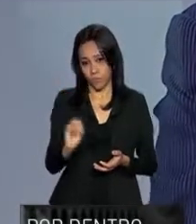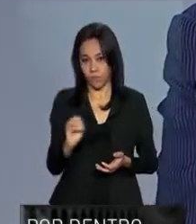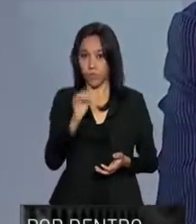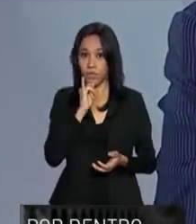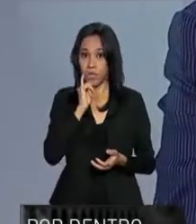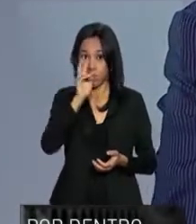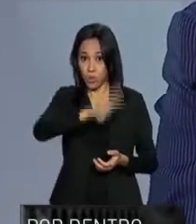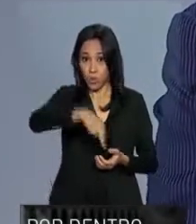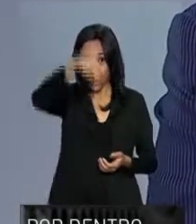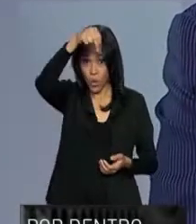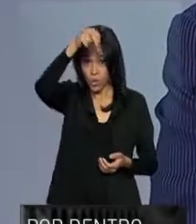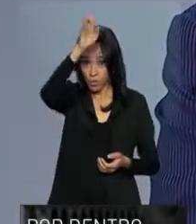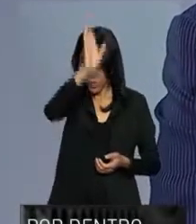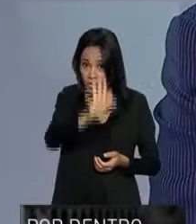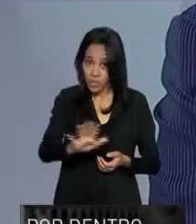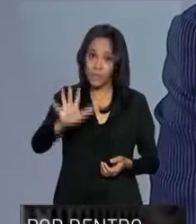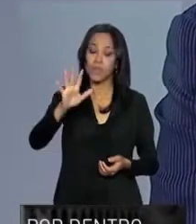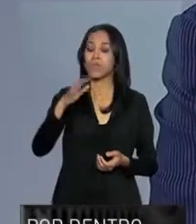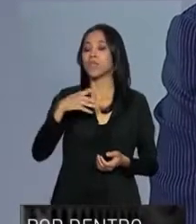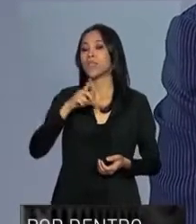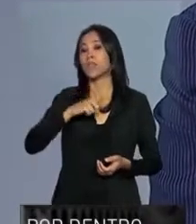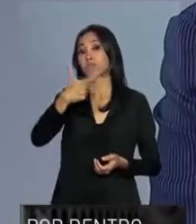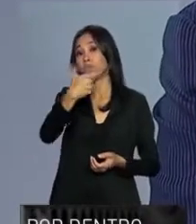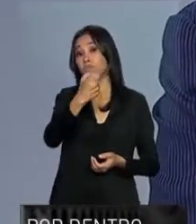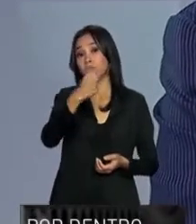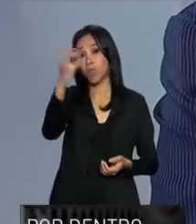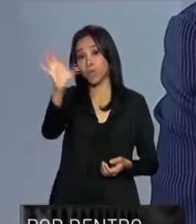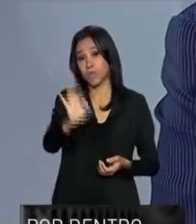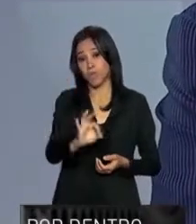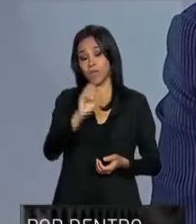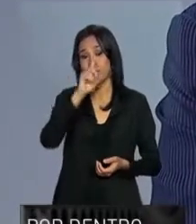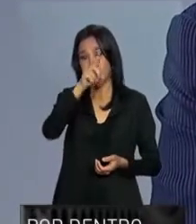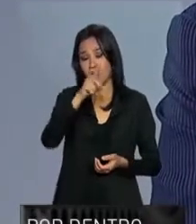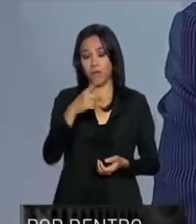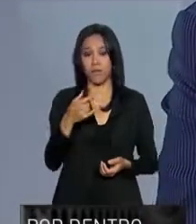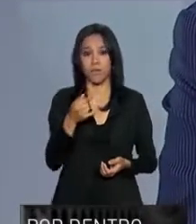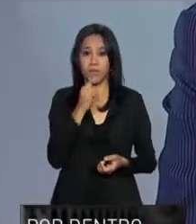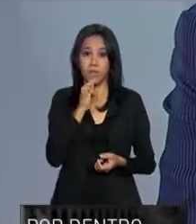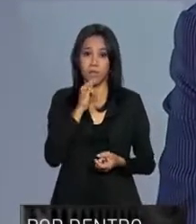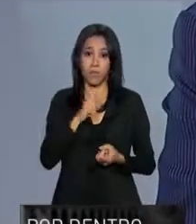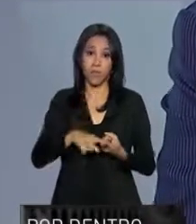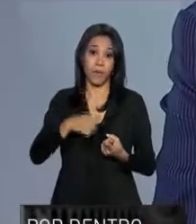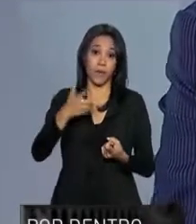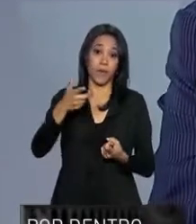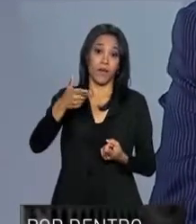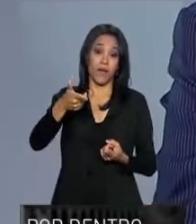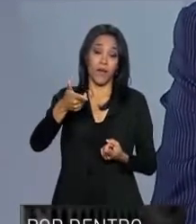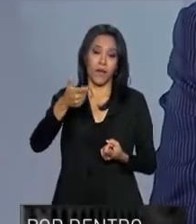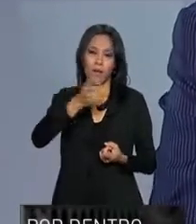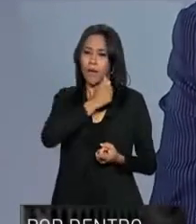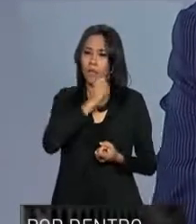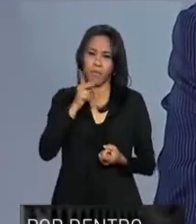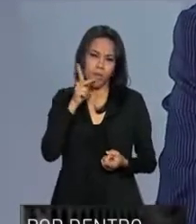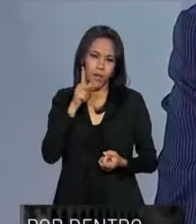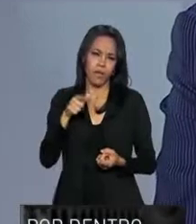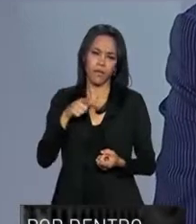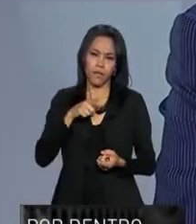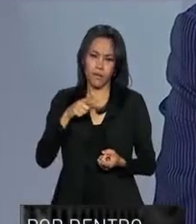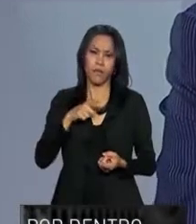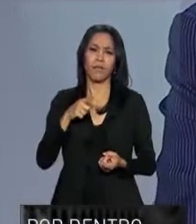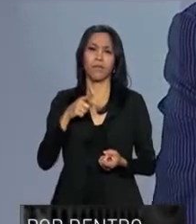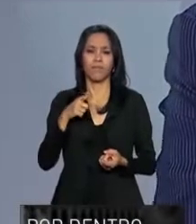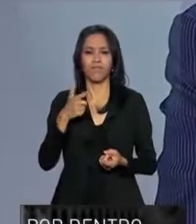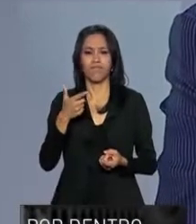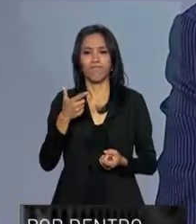temos menos de 20% da coleta de esgoto como a capital do amapá que tem três mas nós estamos atuando por